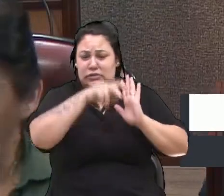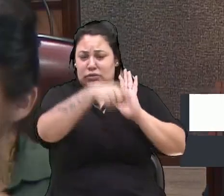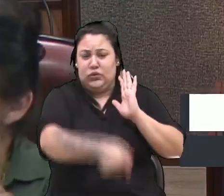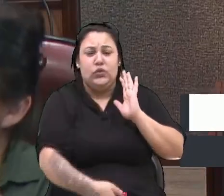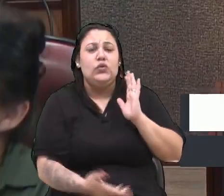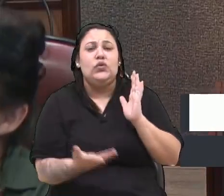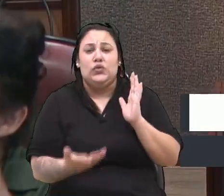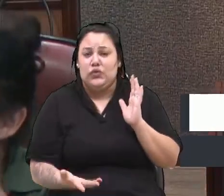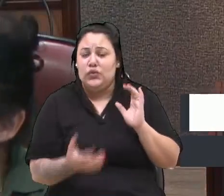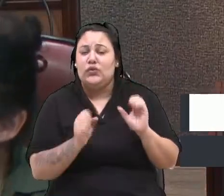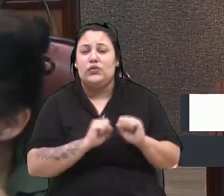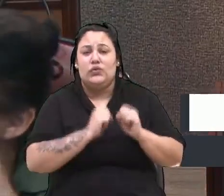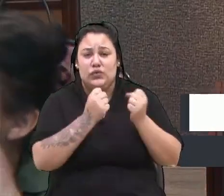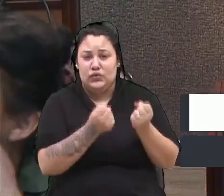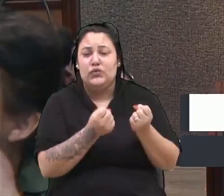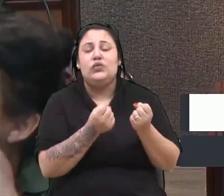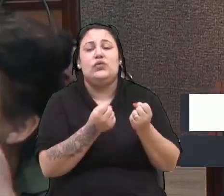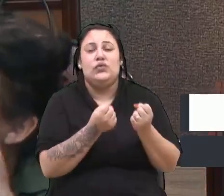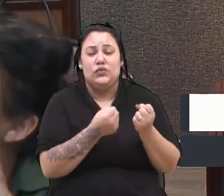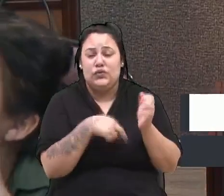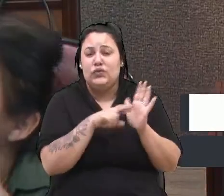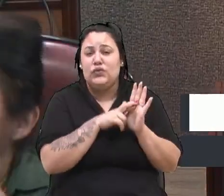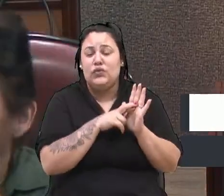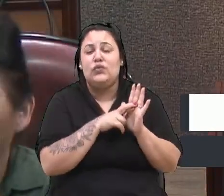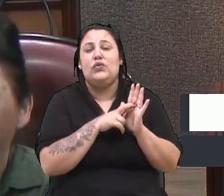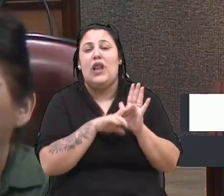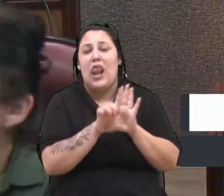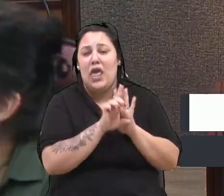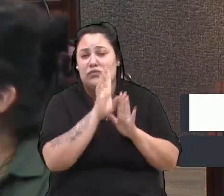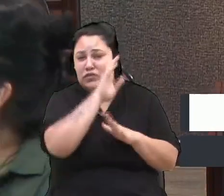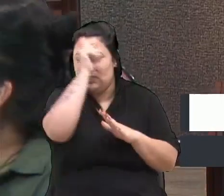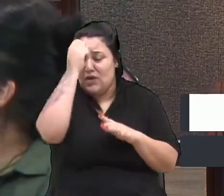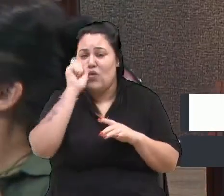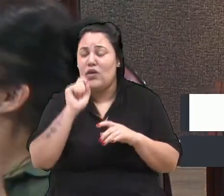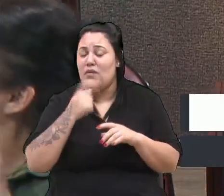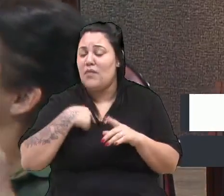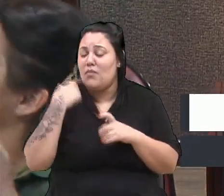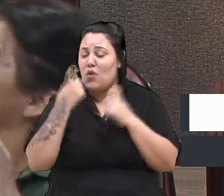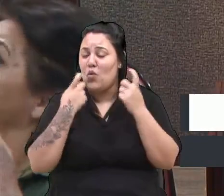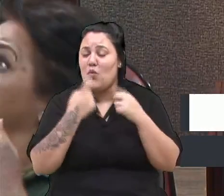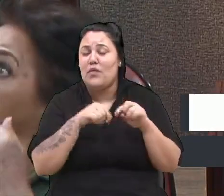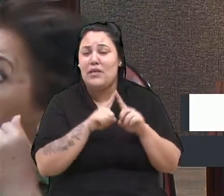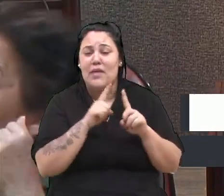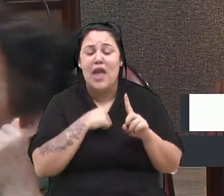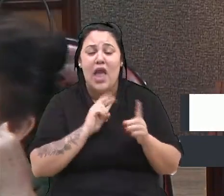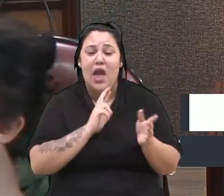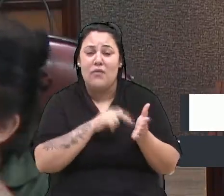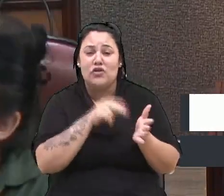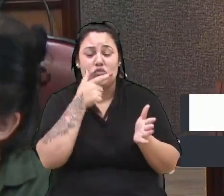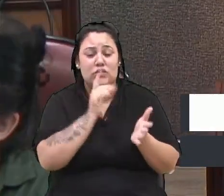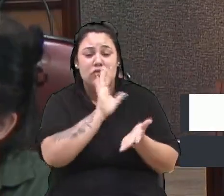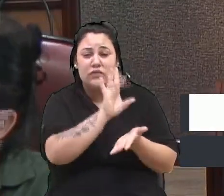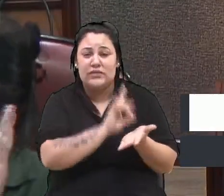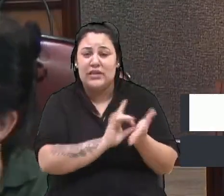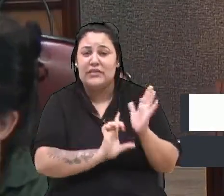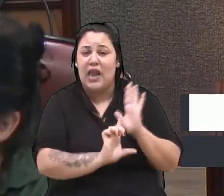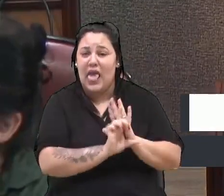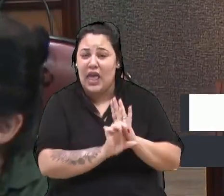legislação municipal e, de fato, né, o que também me preocupa é realmente a gente conseguir executar, né,